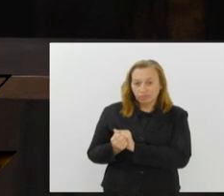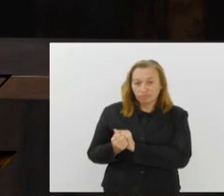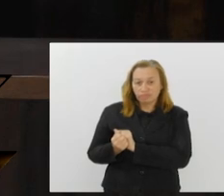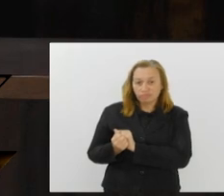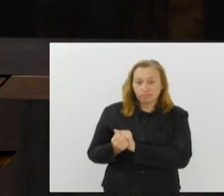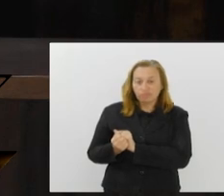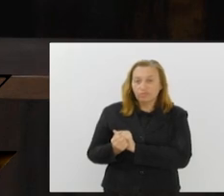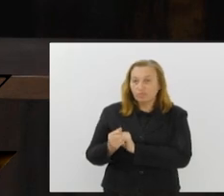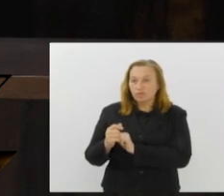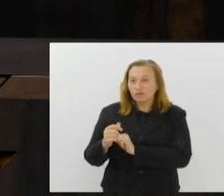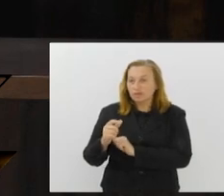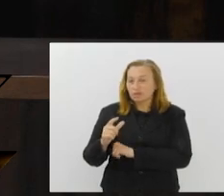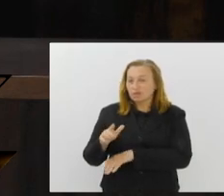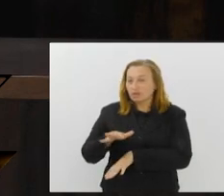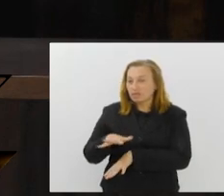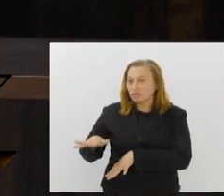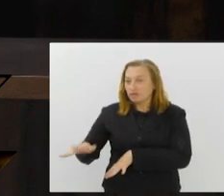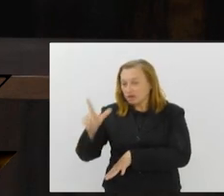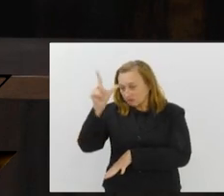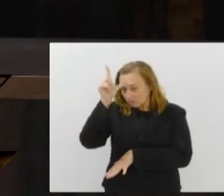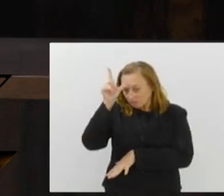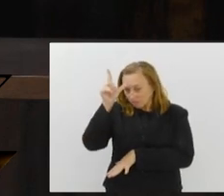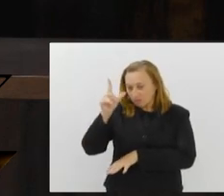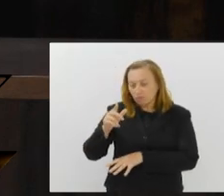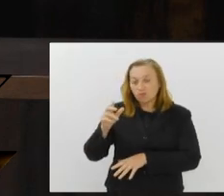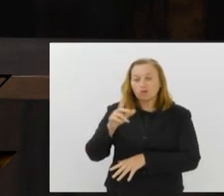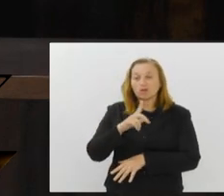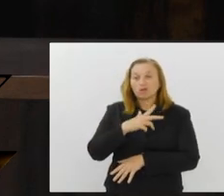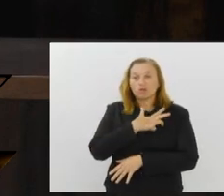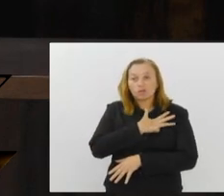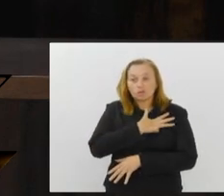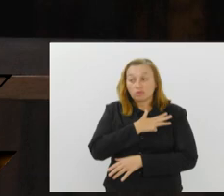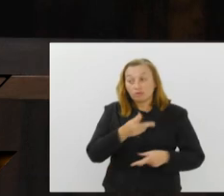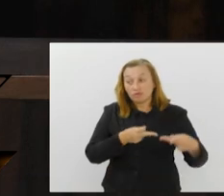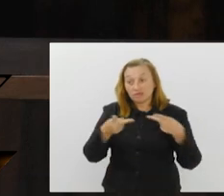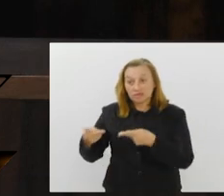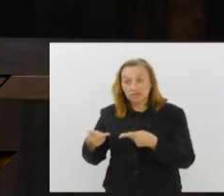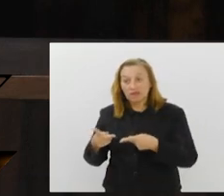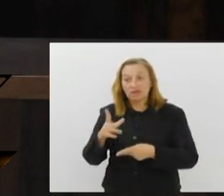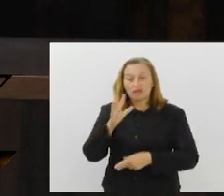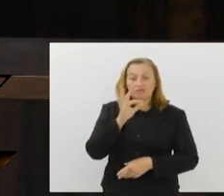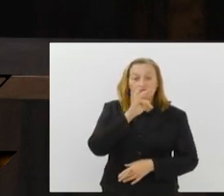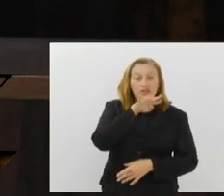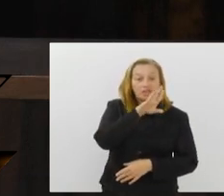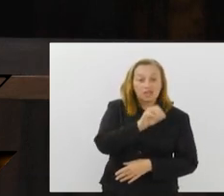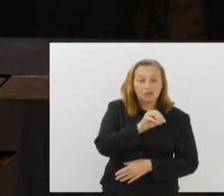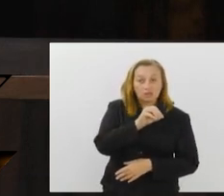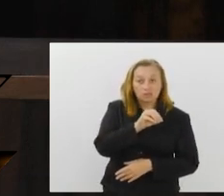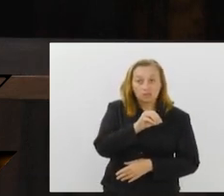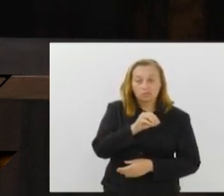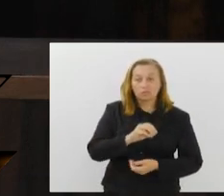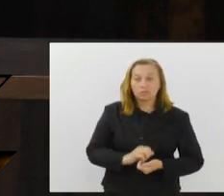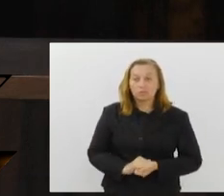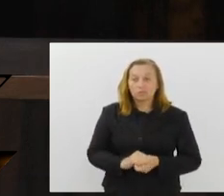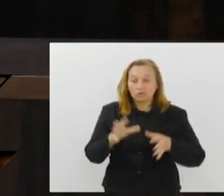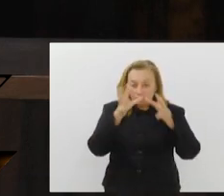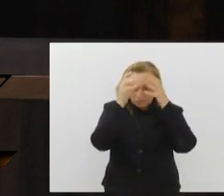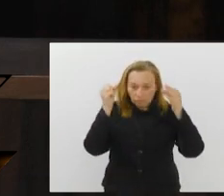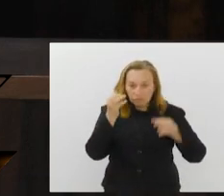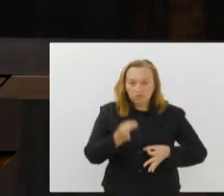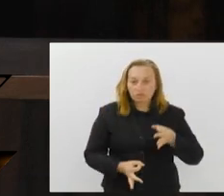Alemão quando o Lula foi visitar lá o alemão então o Fernando Fernandes ele transita do Supremo Tribunal